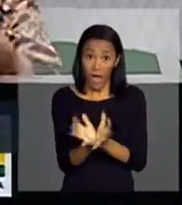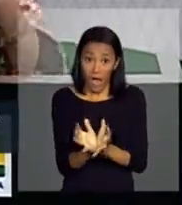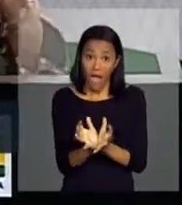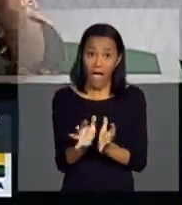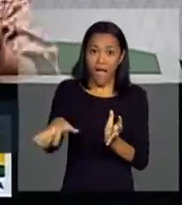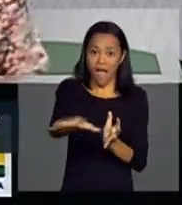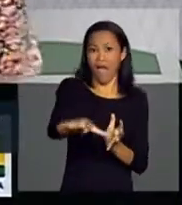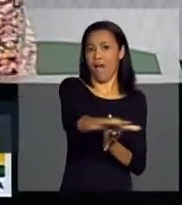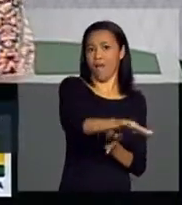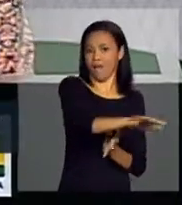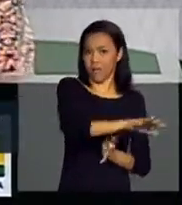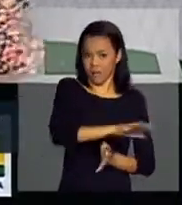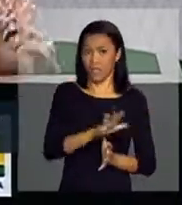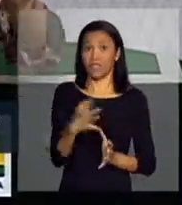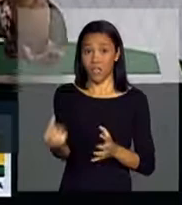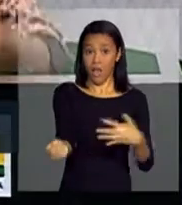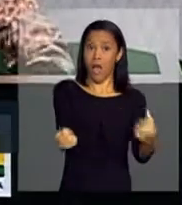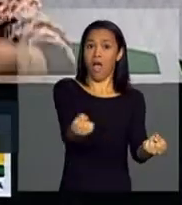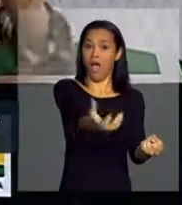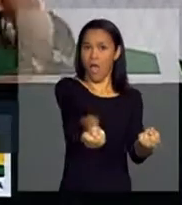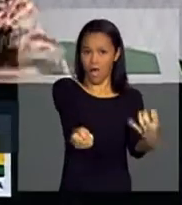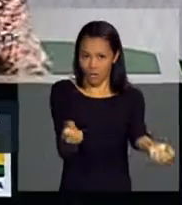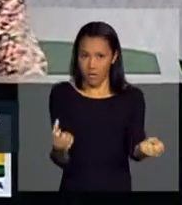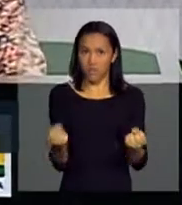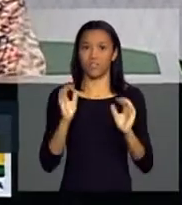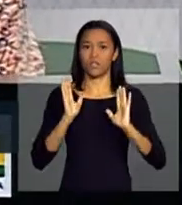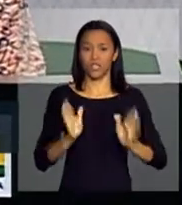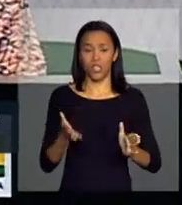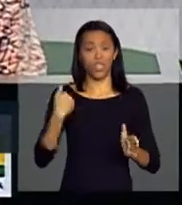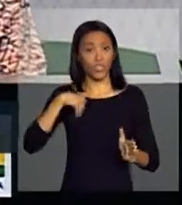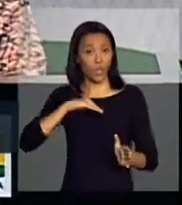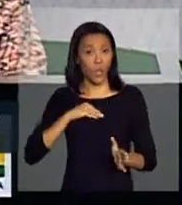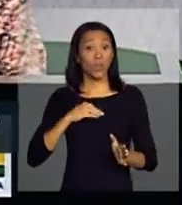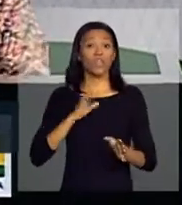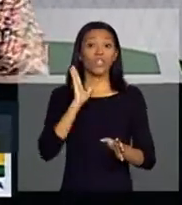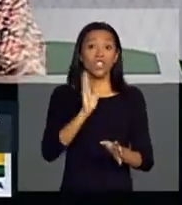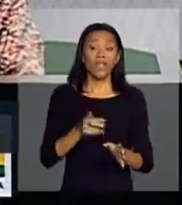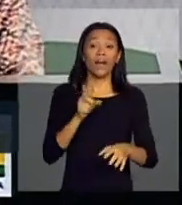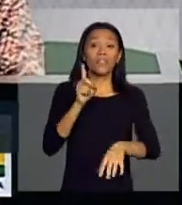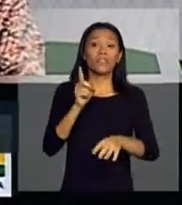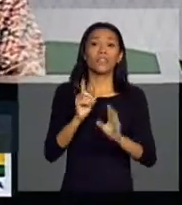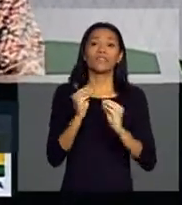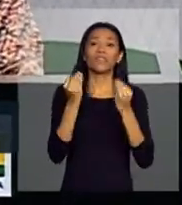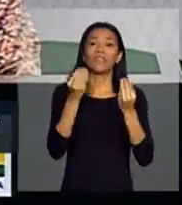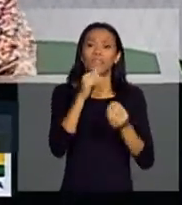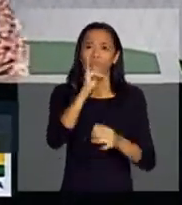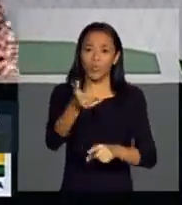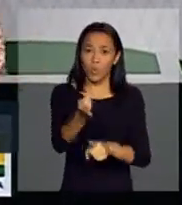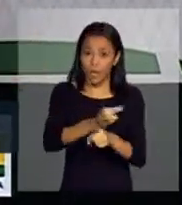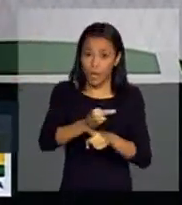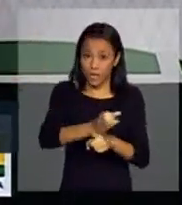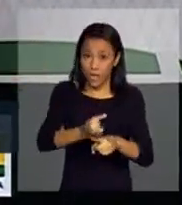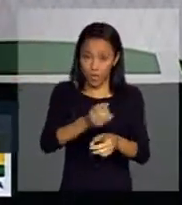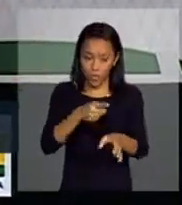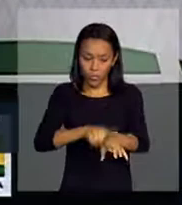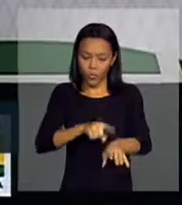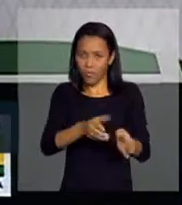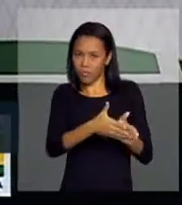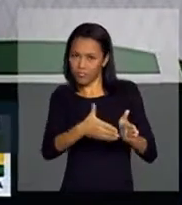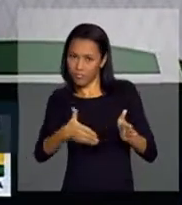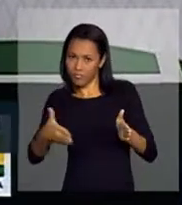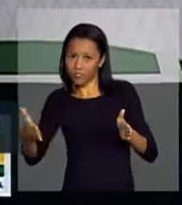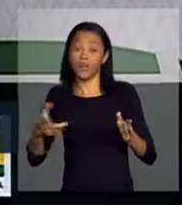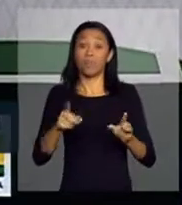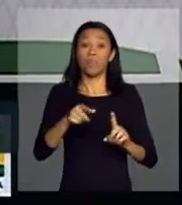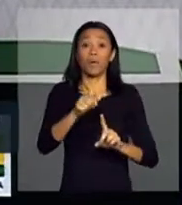vários que nós já estipulamos a data de vigência da desoneração da folha para janeiro de